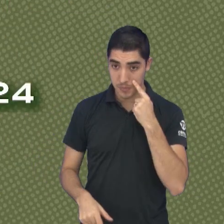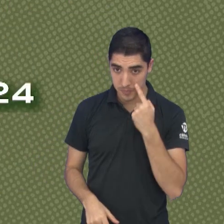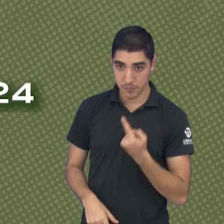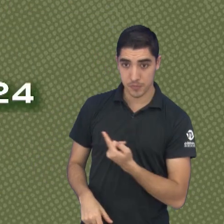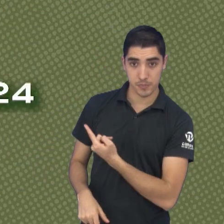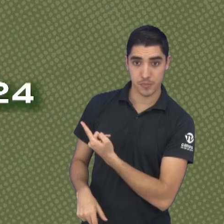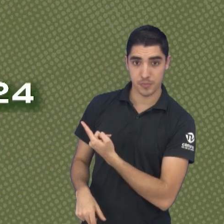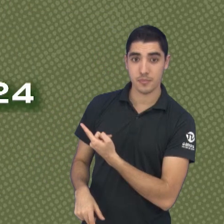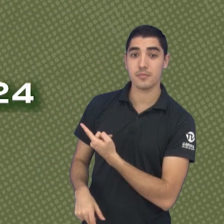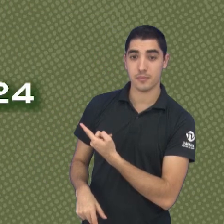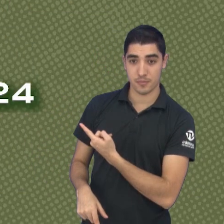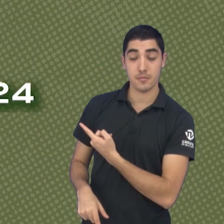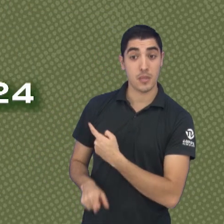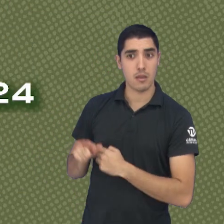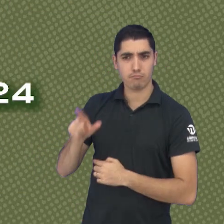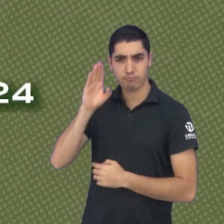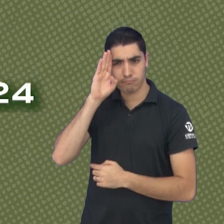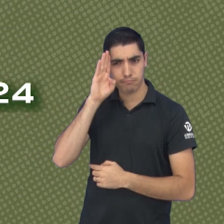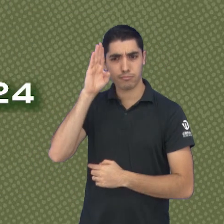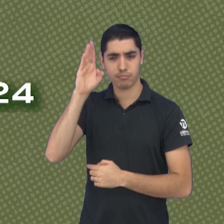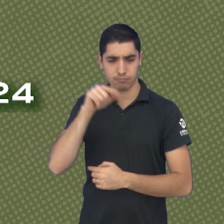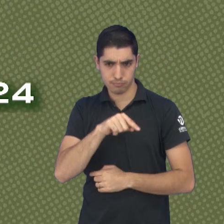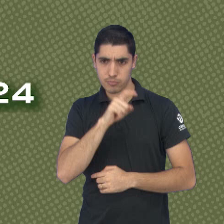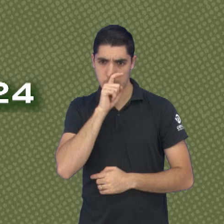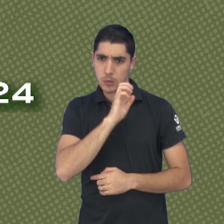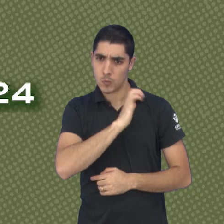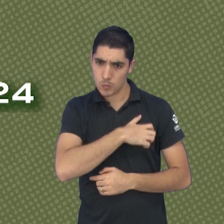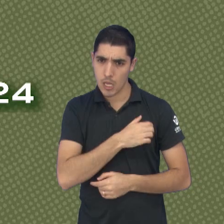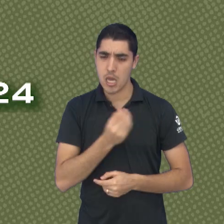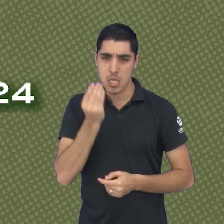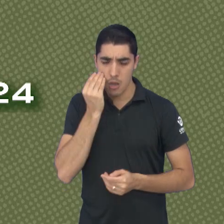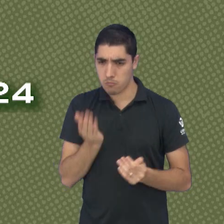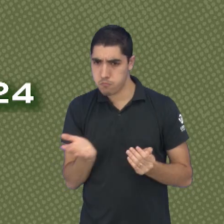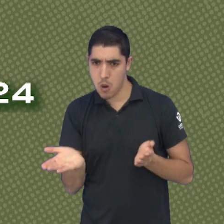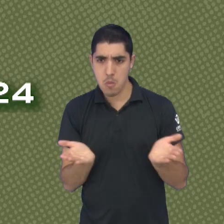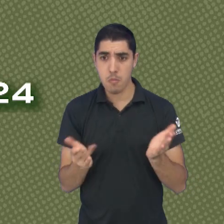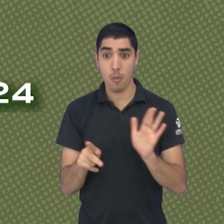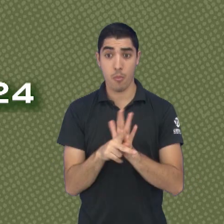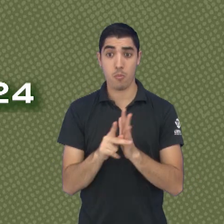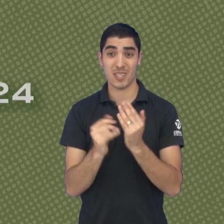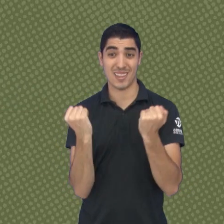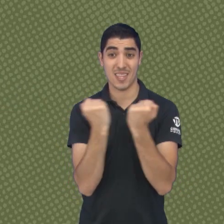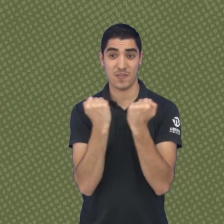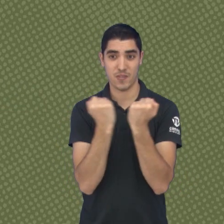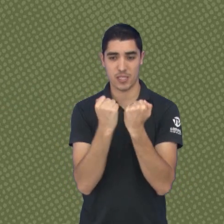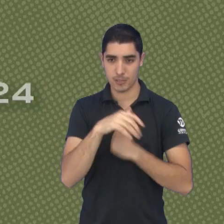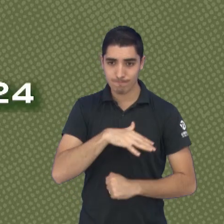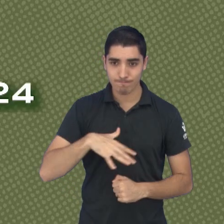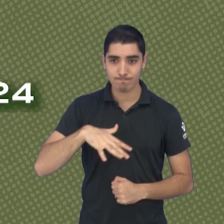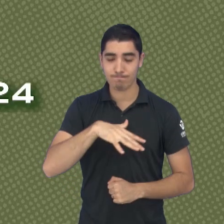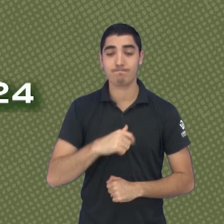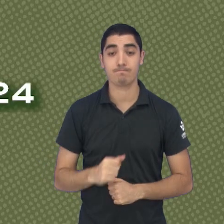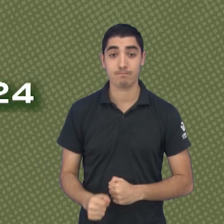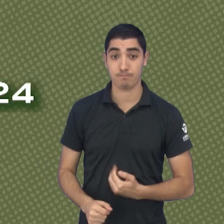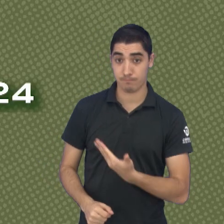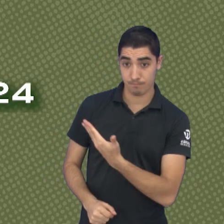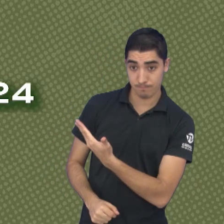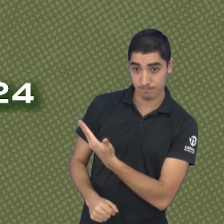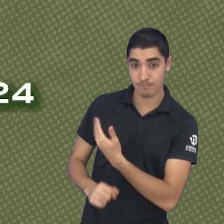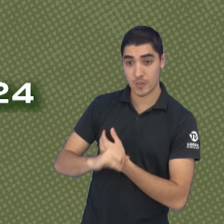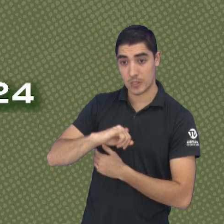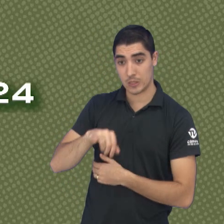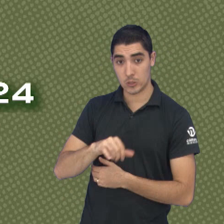Diogo Marzagão foi peça-chave do São José no sistema defensivo do meio-campo. Jackson fez